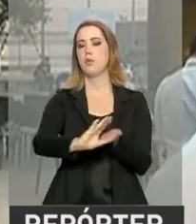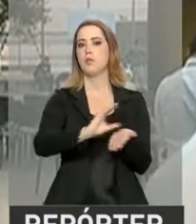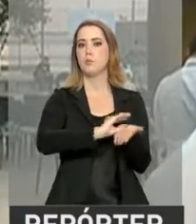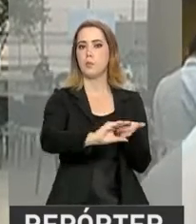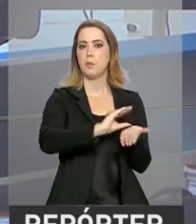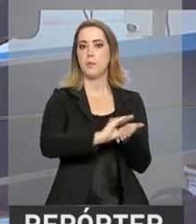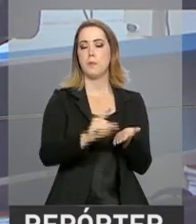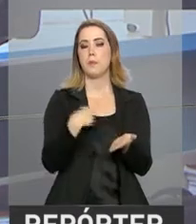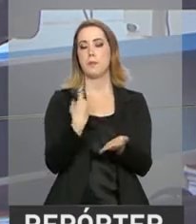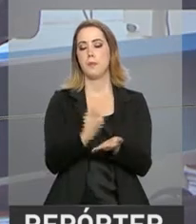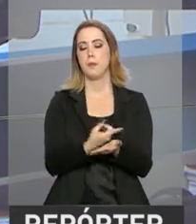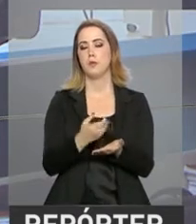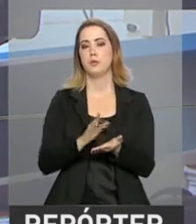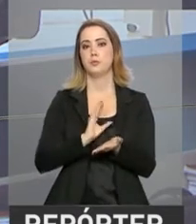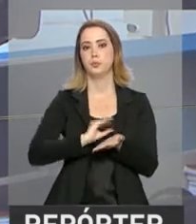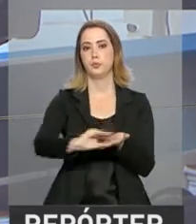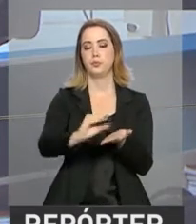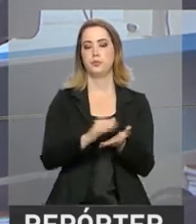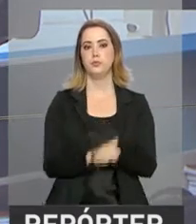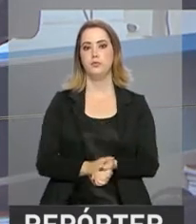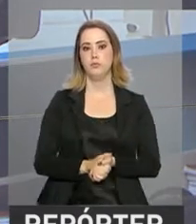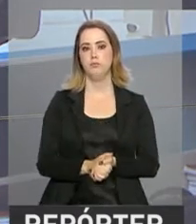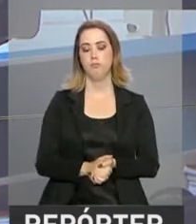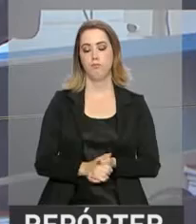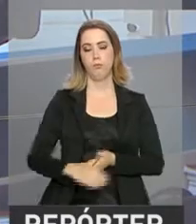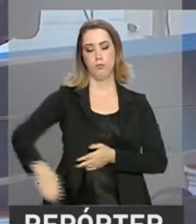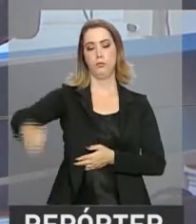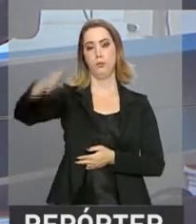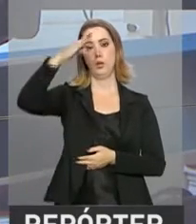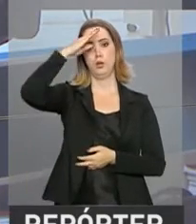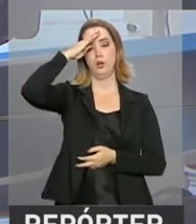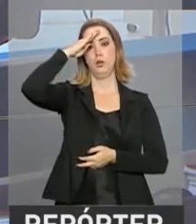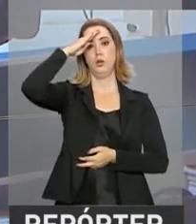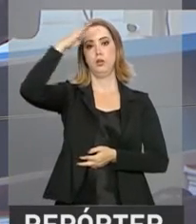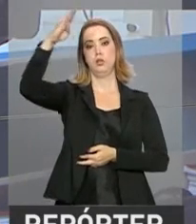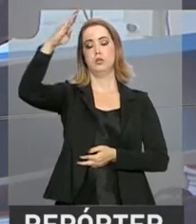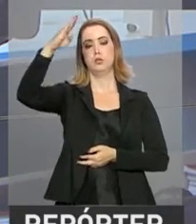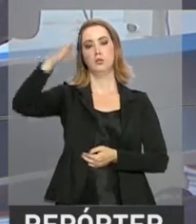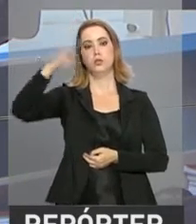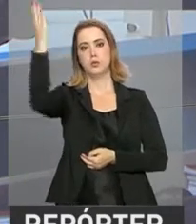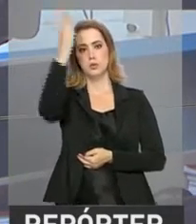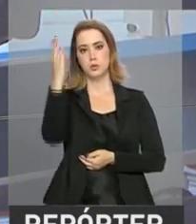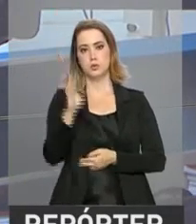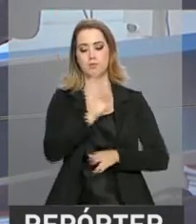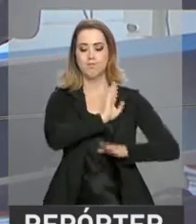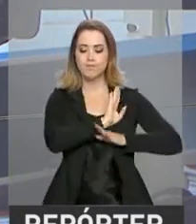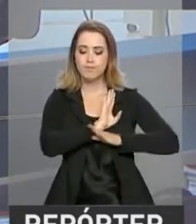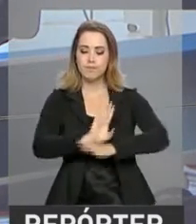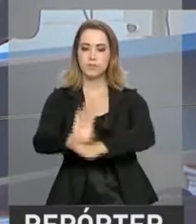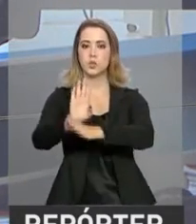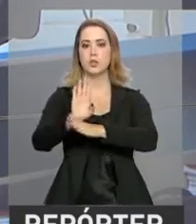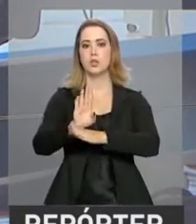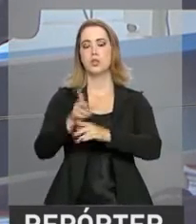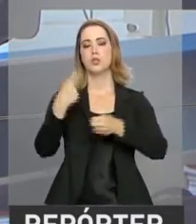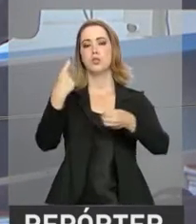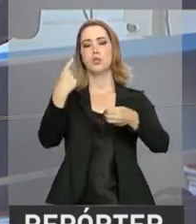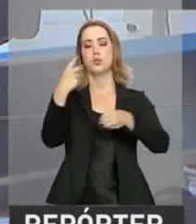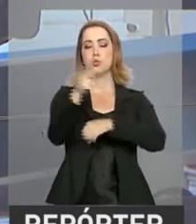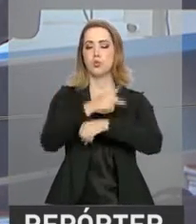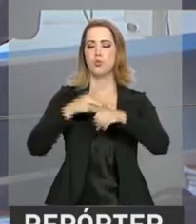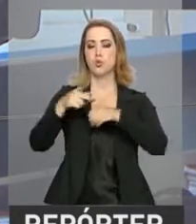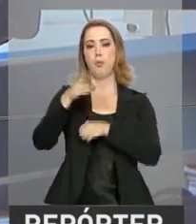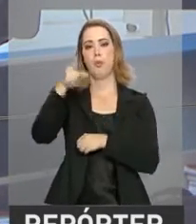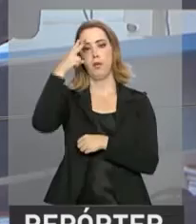no Brasil. Tropas brasileiras prestam auxílio à população do Haiti, onde cidades foram arrasadas pelo furacão